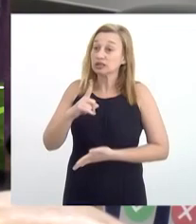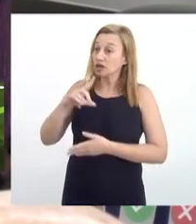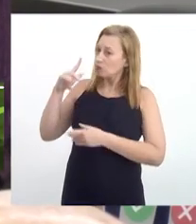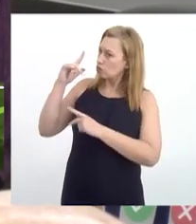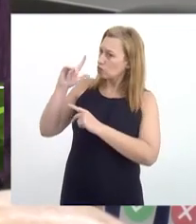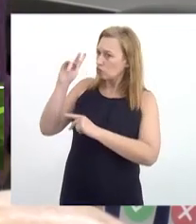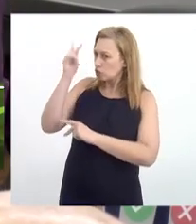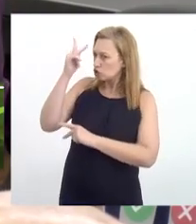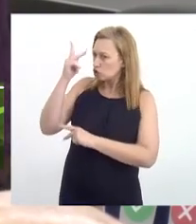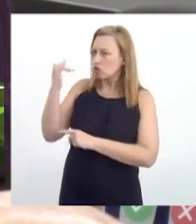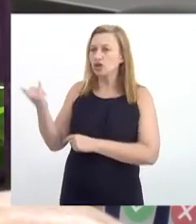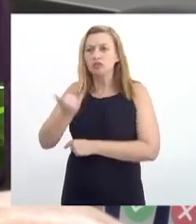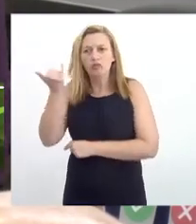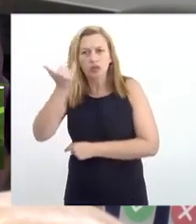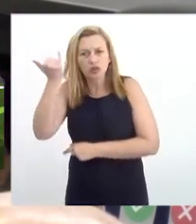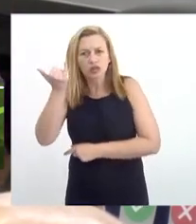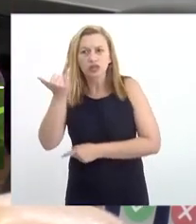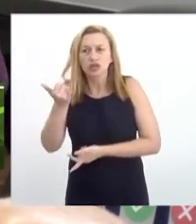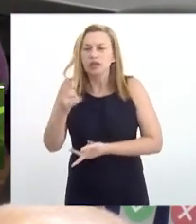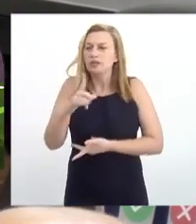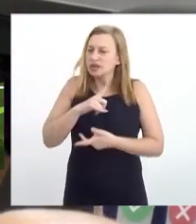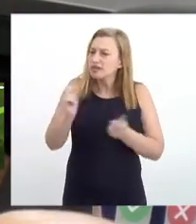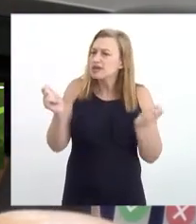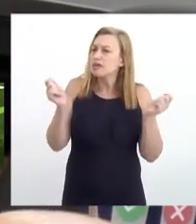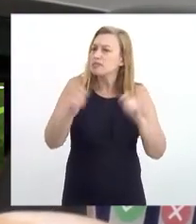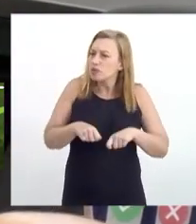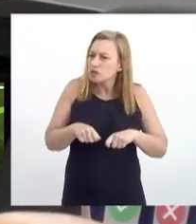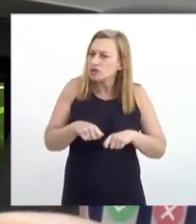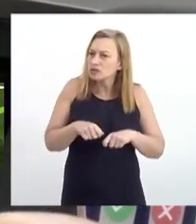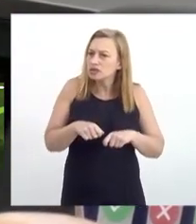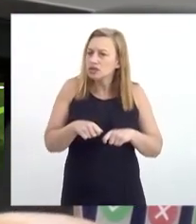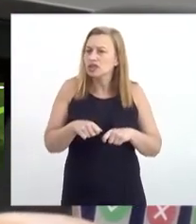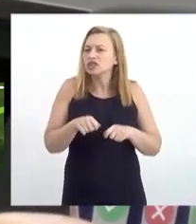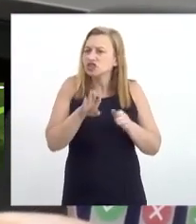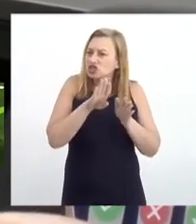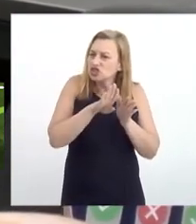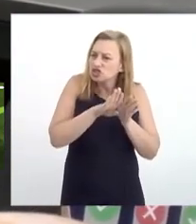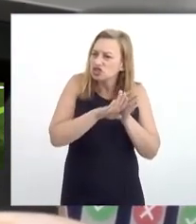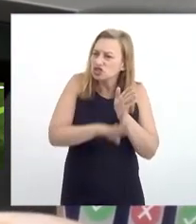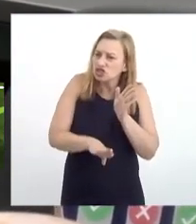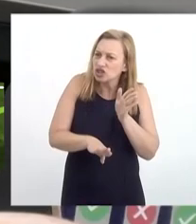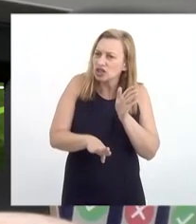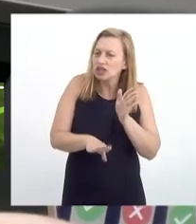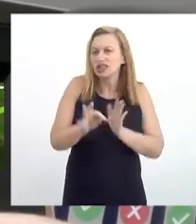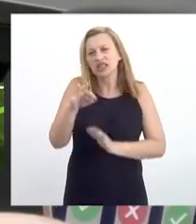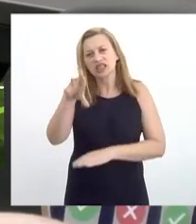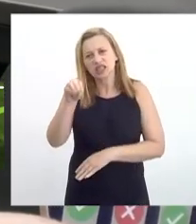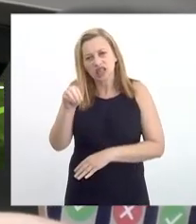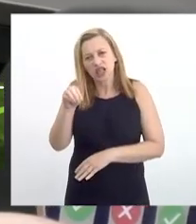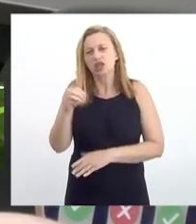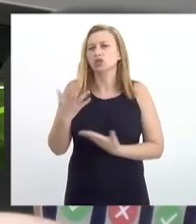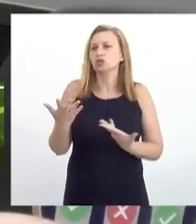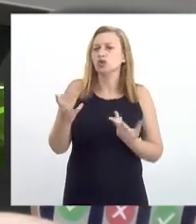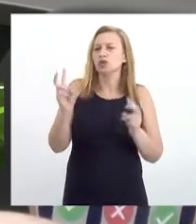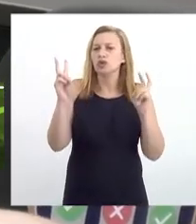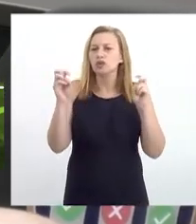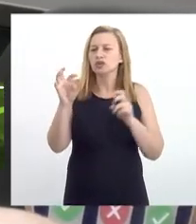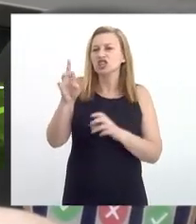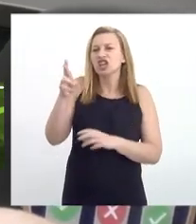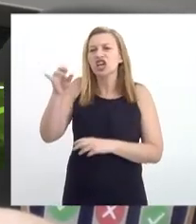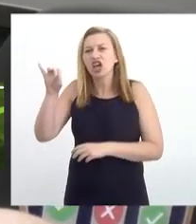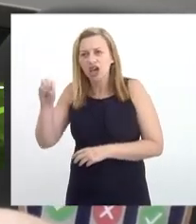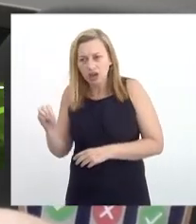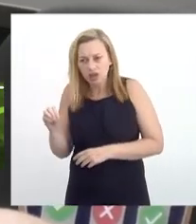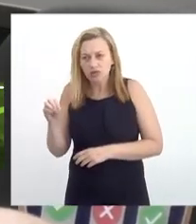importante, para a gente ter essa possibilidade de retirada desse teto a questão dos triênios